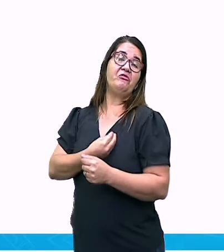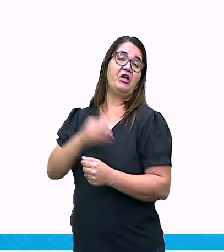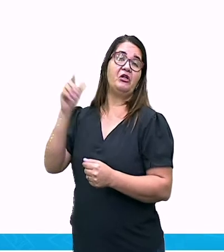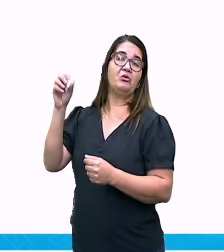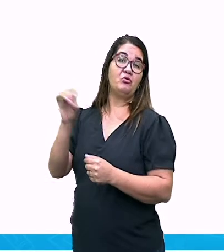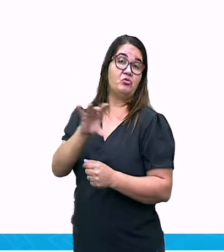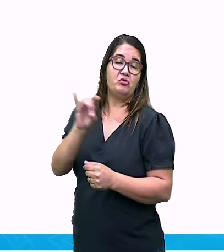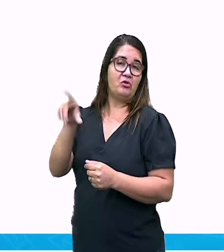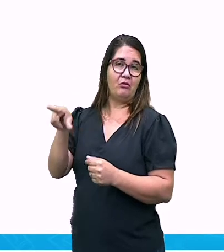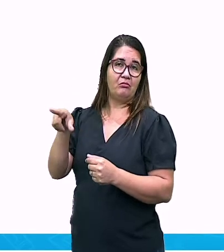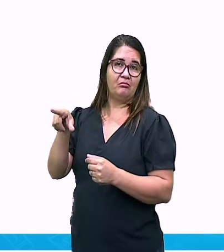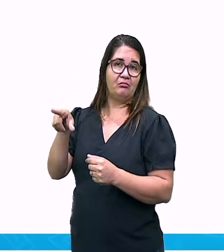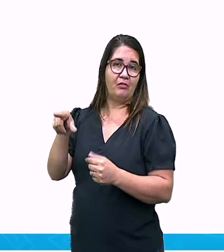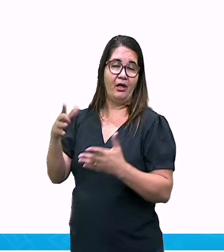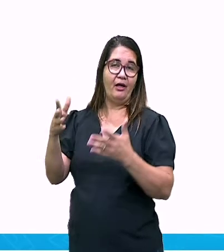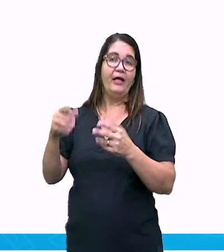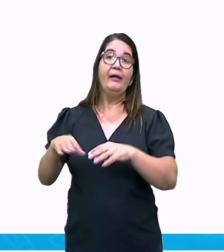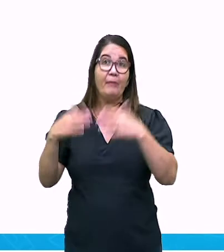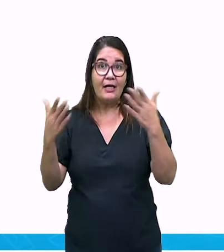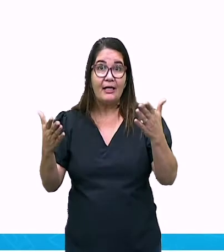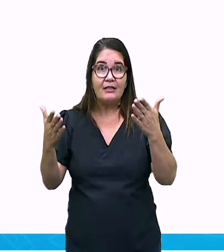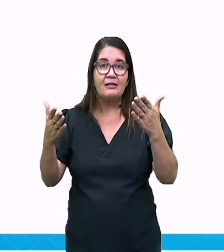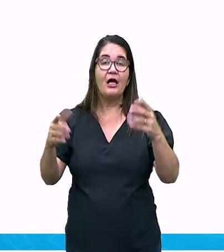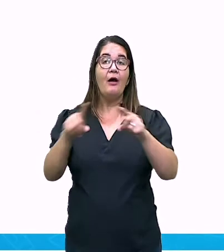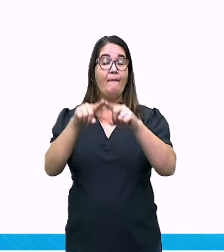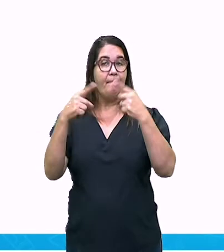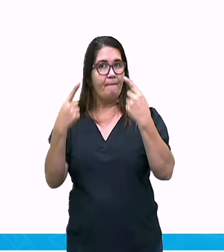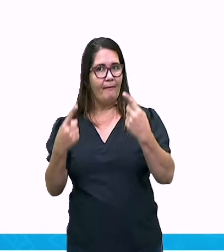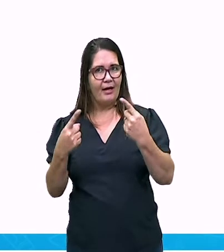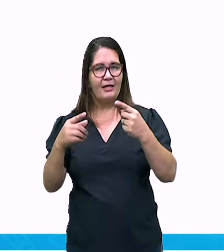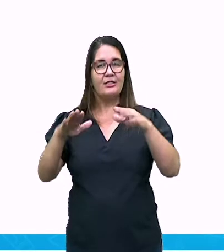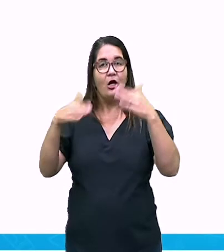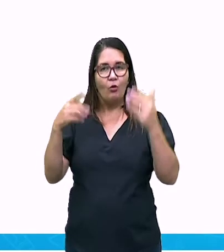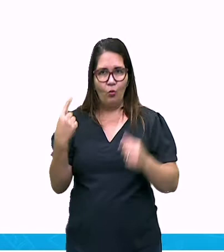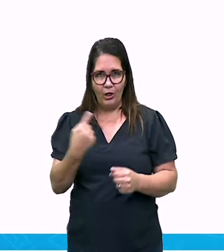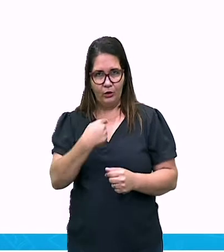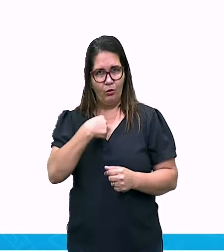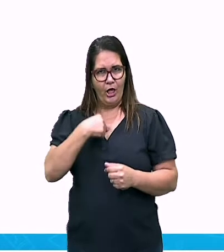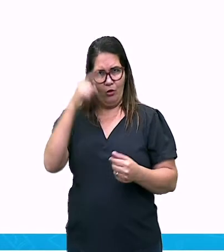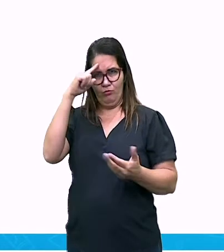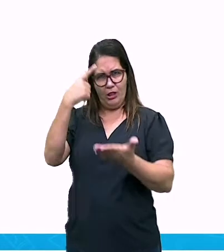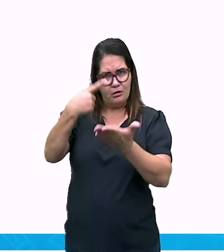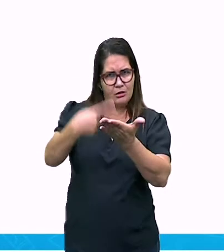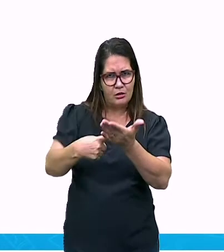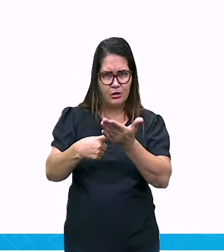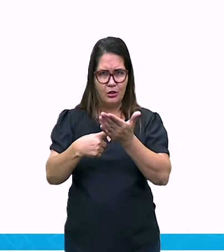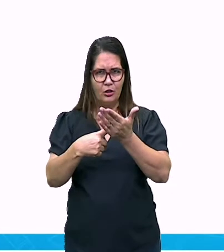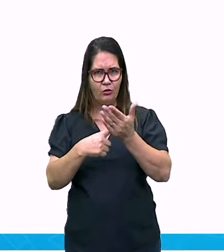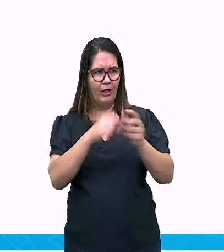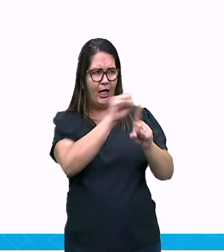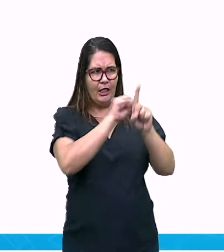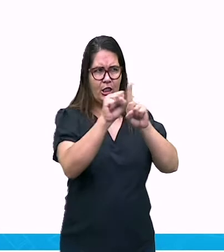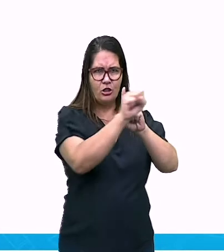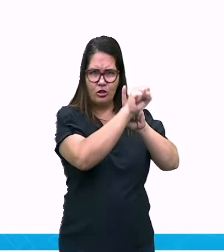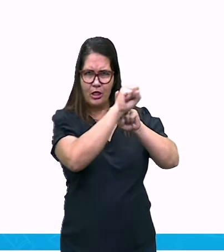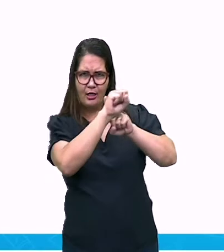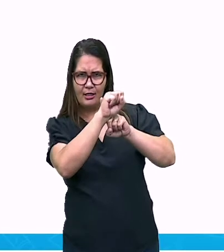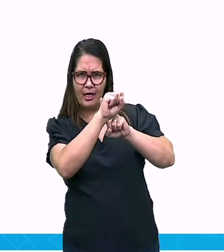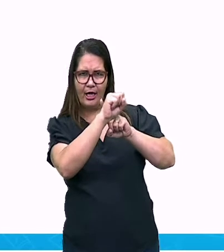e sentir este povo ao qual eu pertenço. Então, a sociedade humana é formada de pessoas que